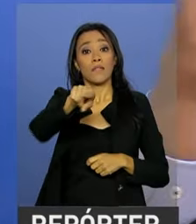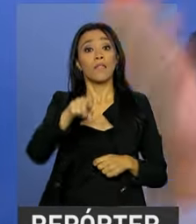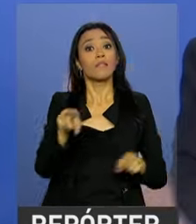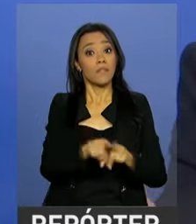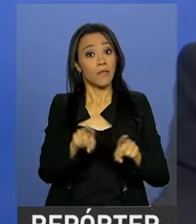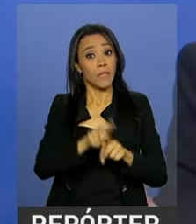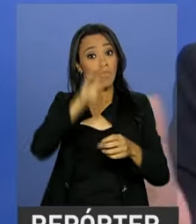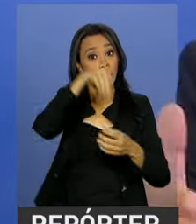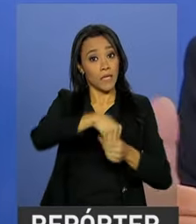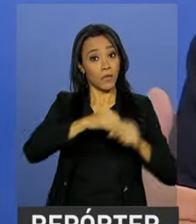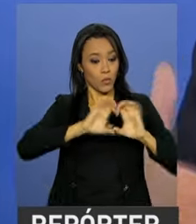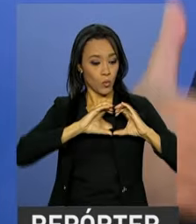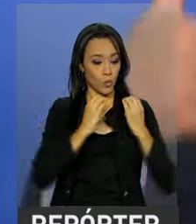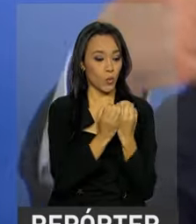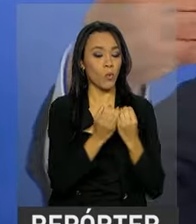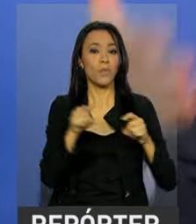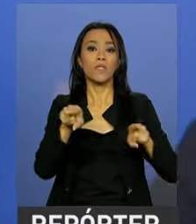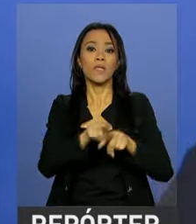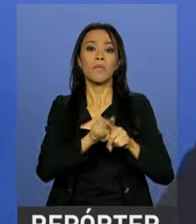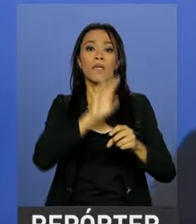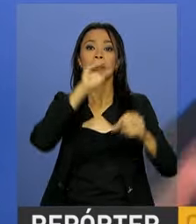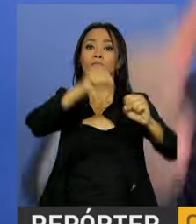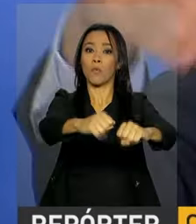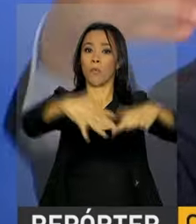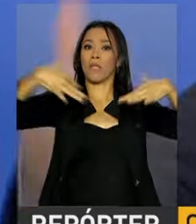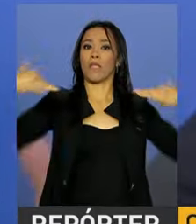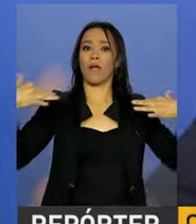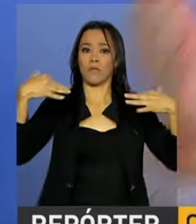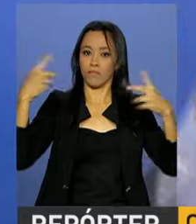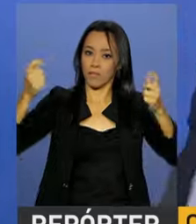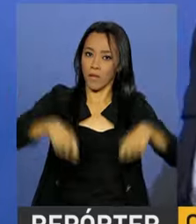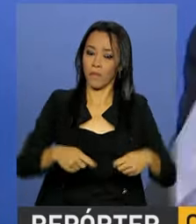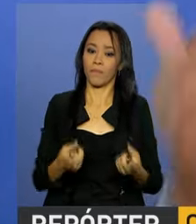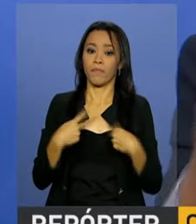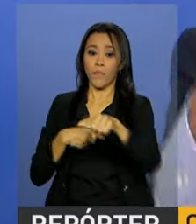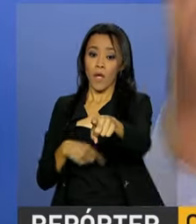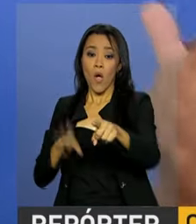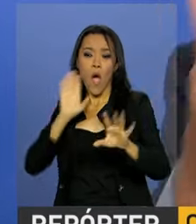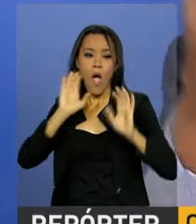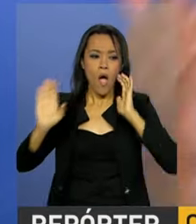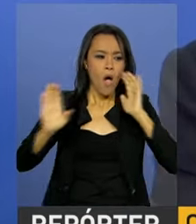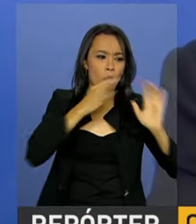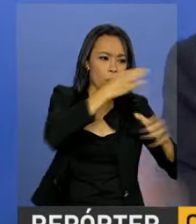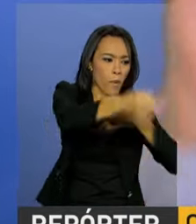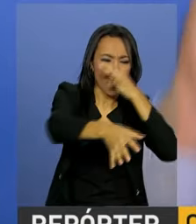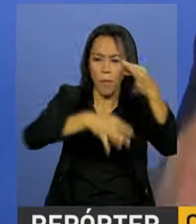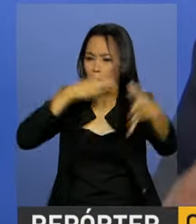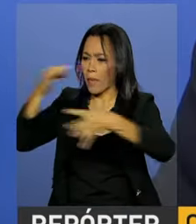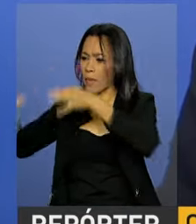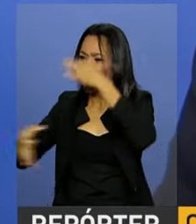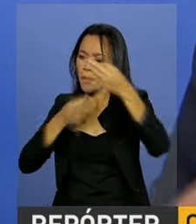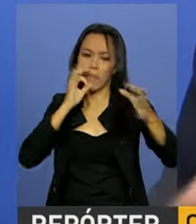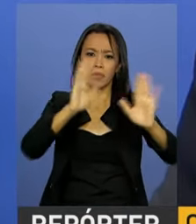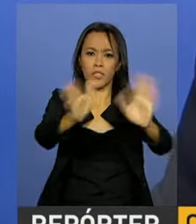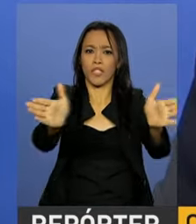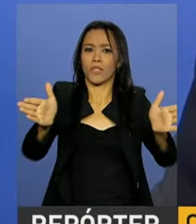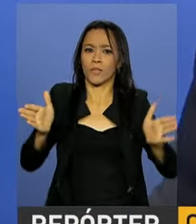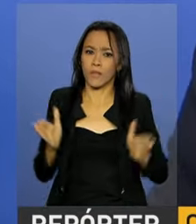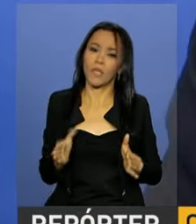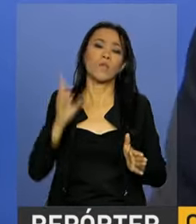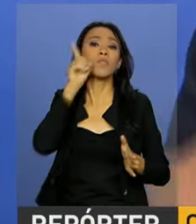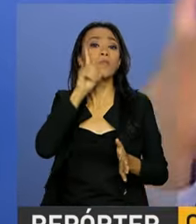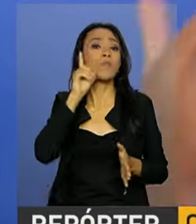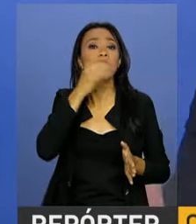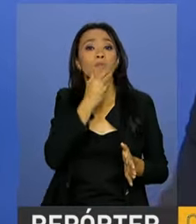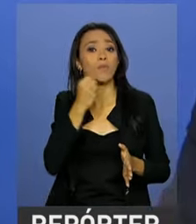também em plenário nós realizamos um trabalho sério ouvimos as mais diversas correntes de opinião os deputados senhores e senhoras